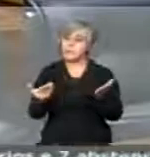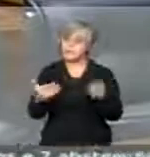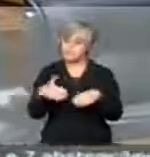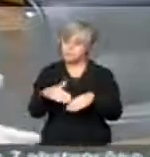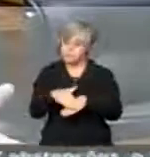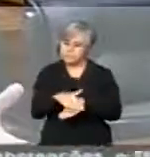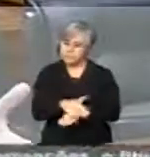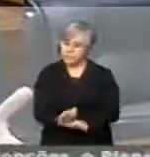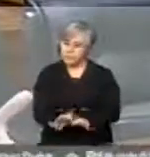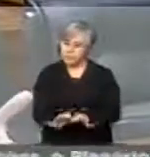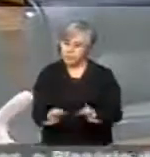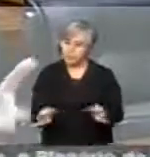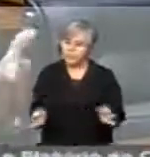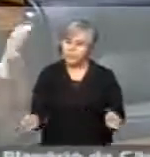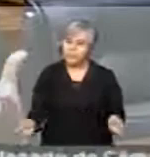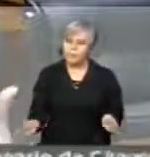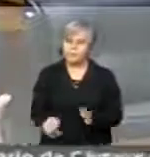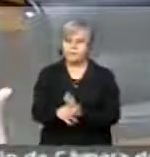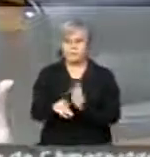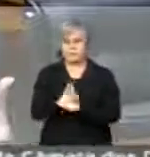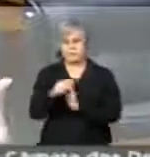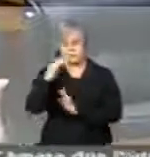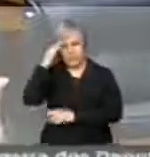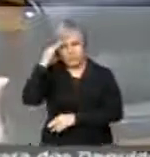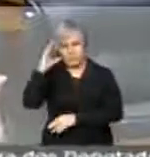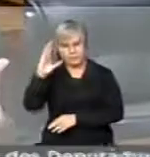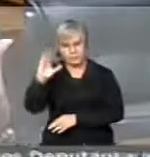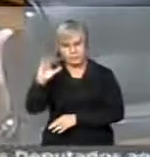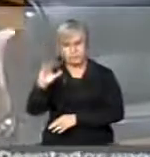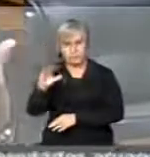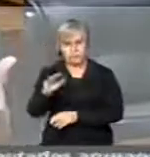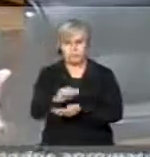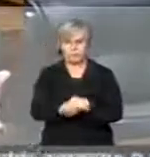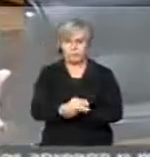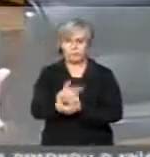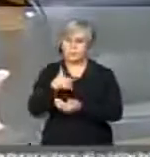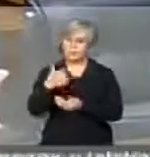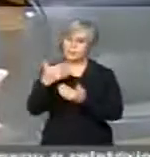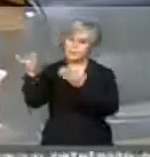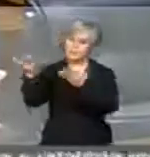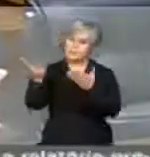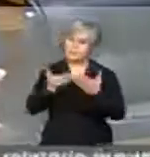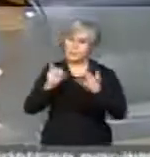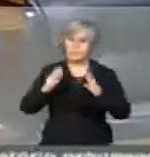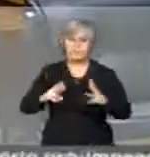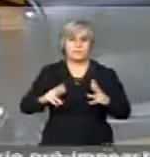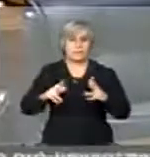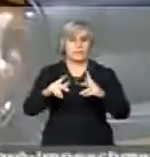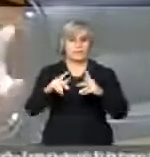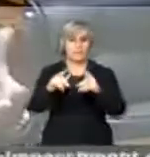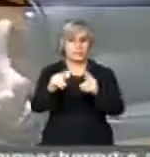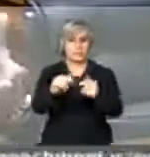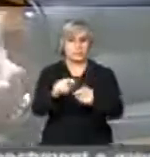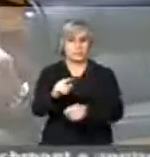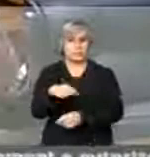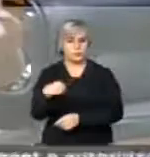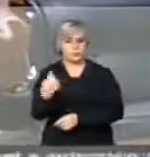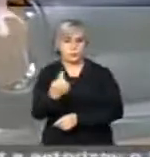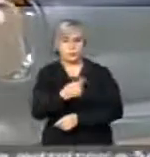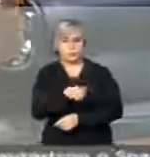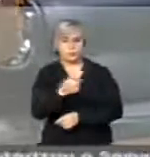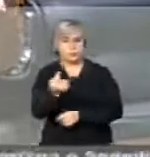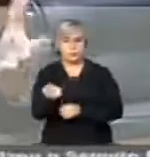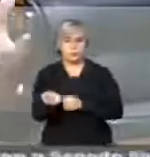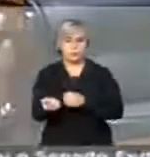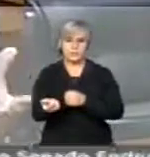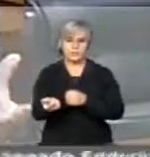e amadurecimento. Eu quero aproveitar e convidar a todos para que a gente volte os